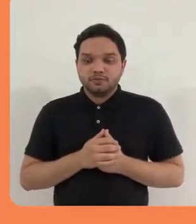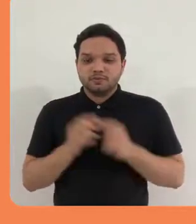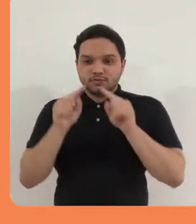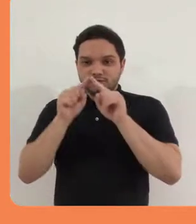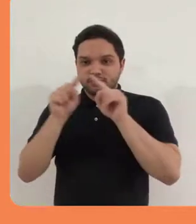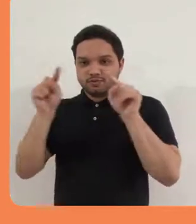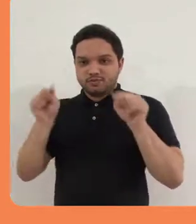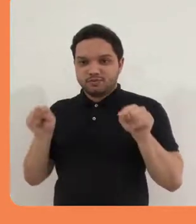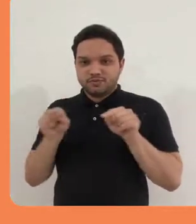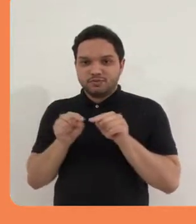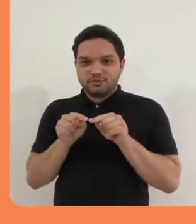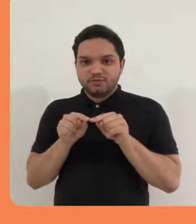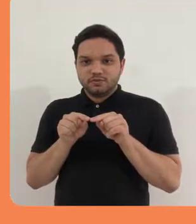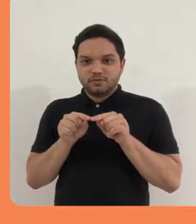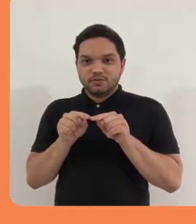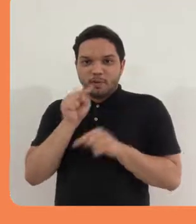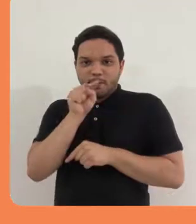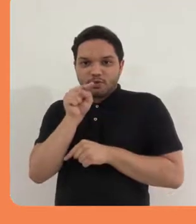E essas duas aqui.